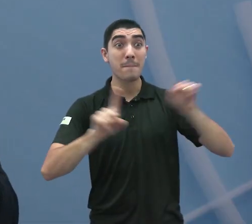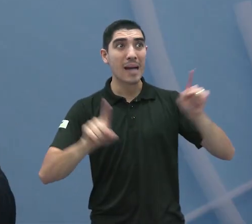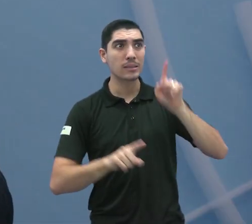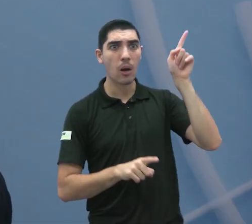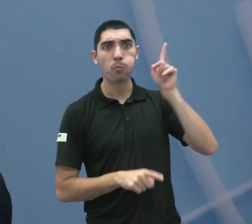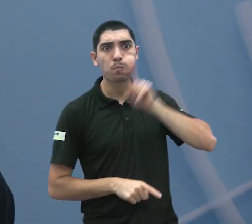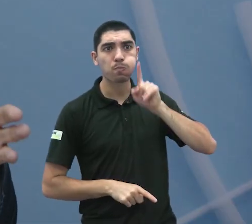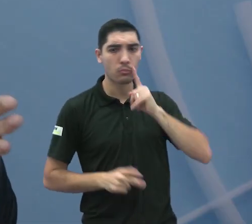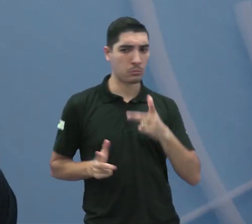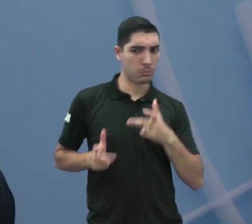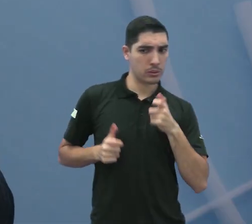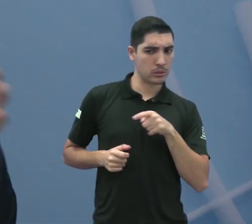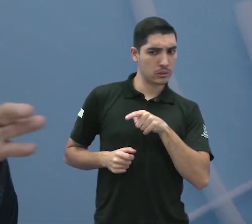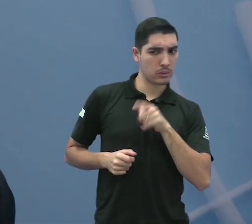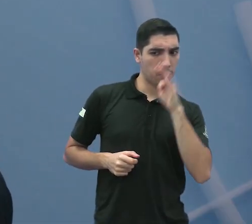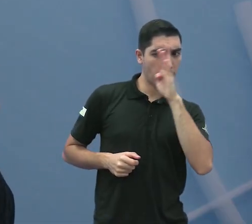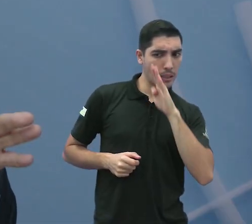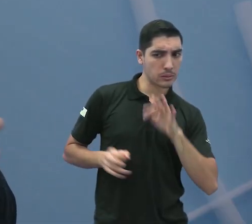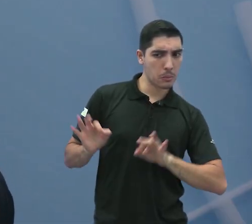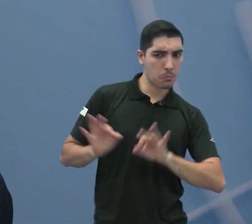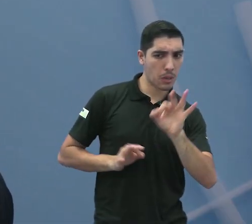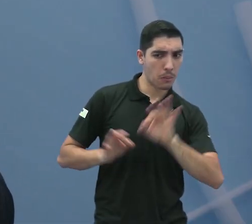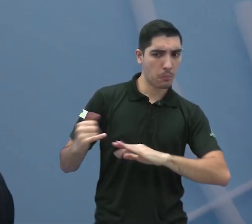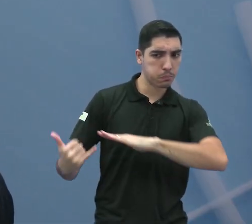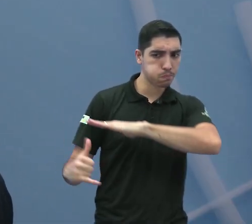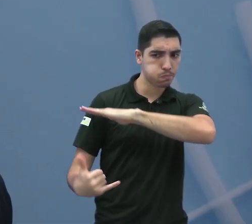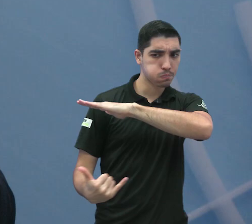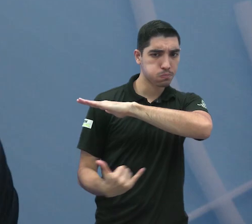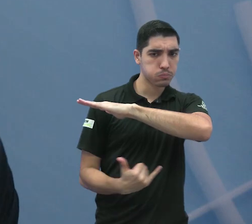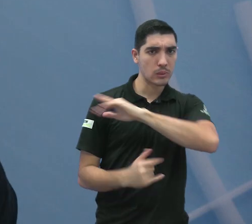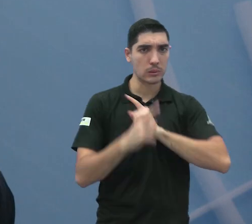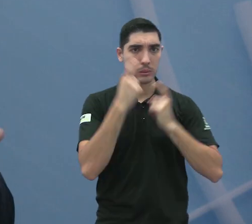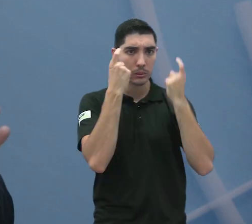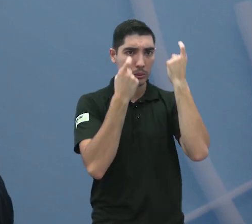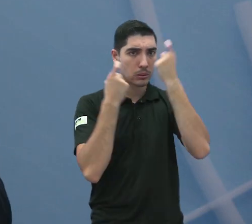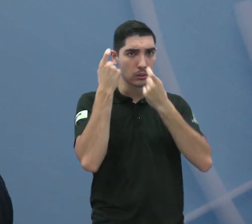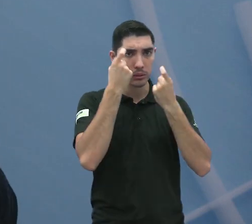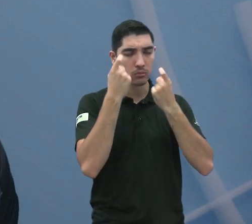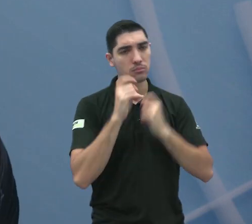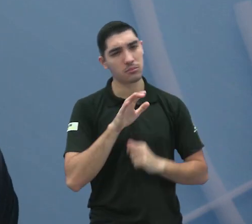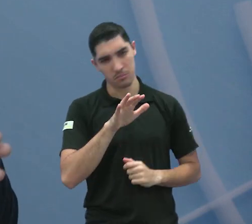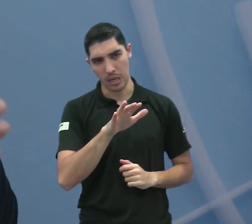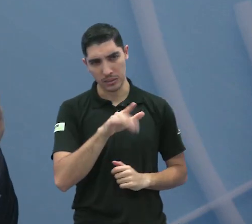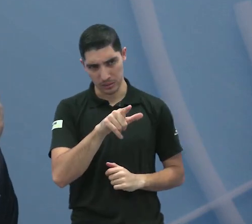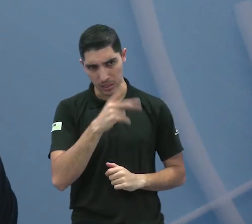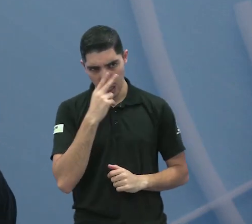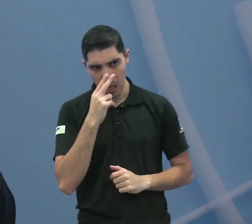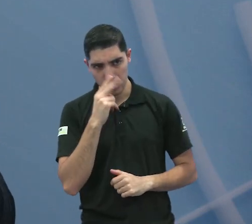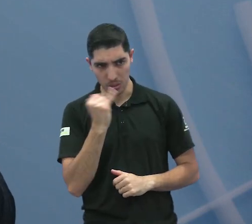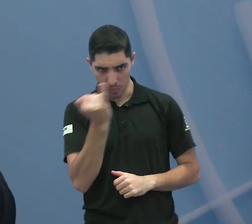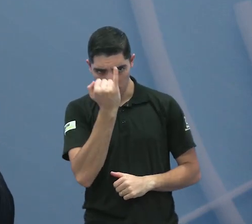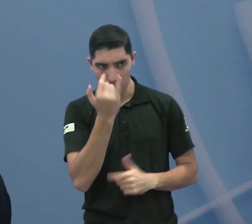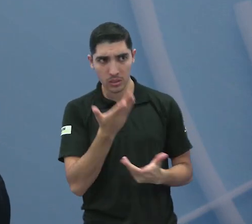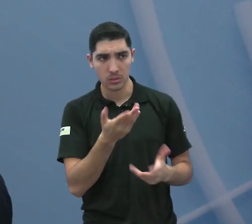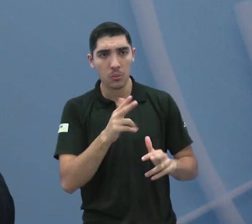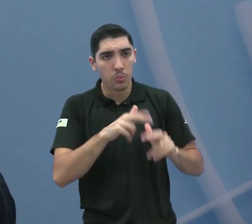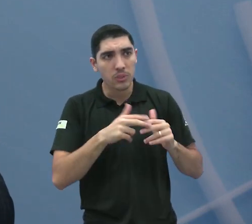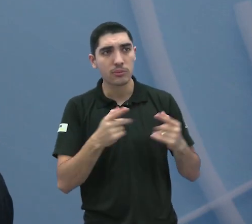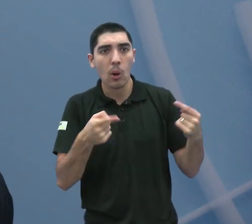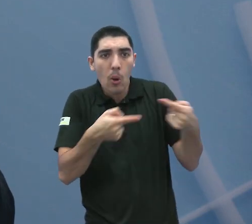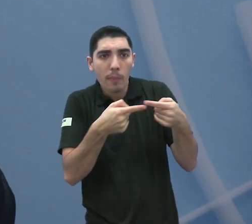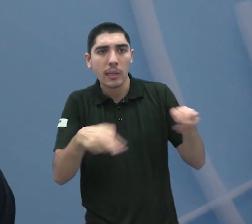né? Também faz parte desse cenário de relações internacionais,